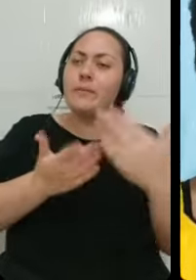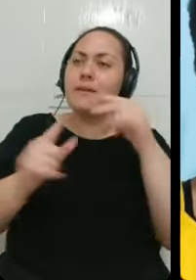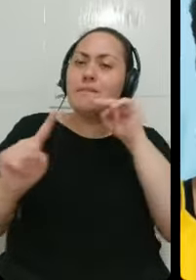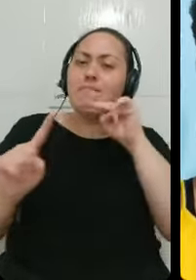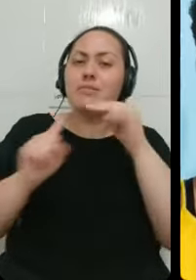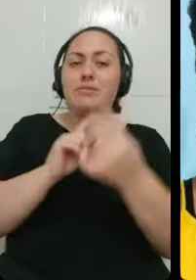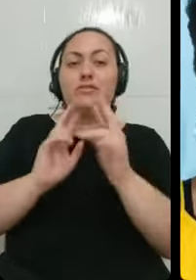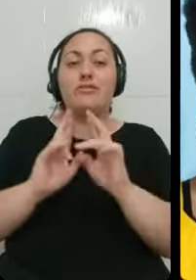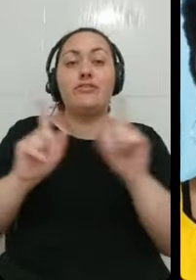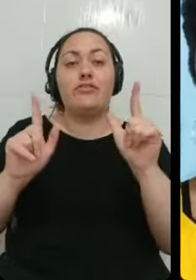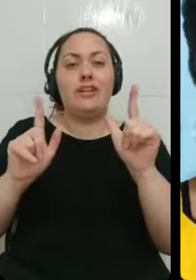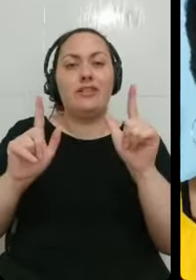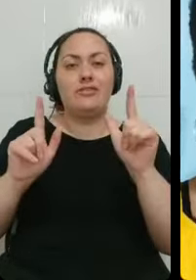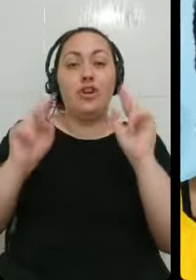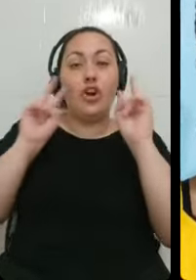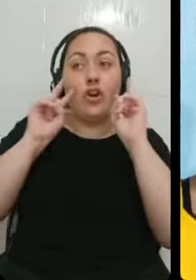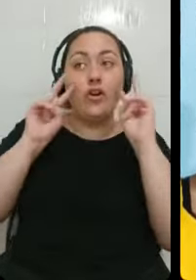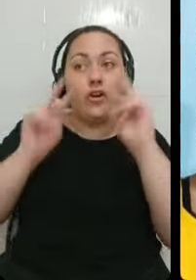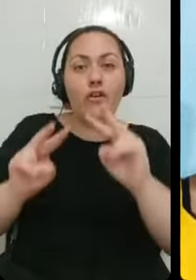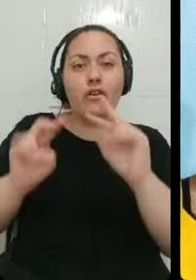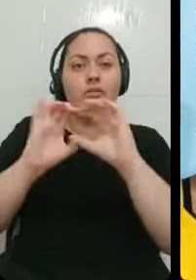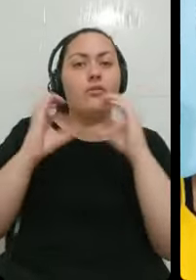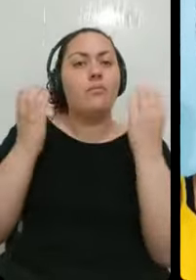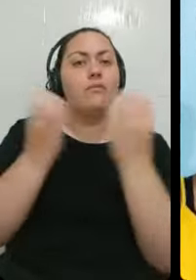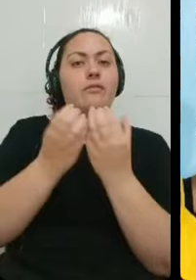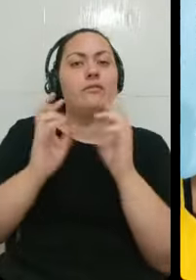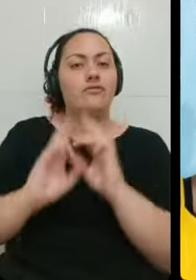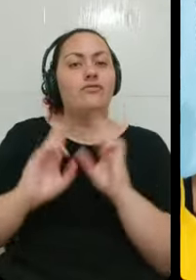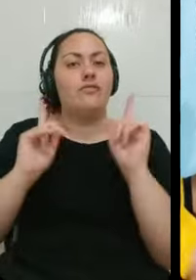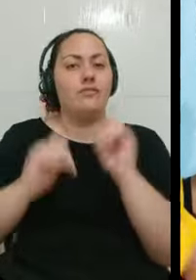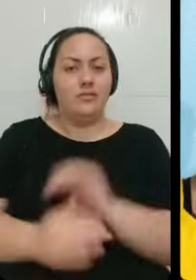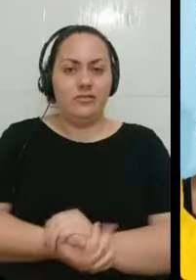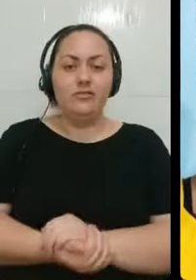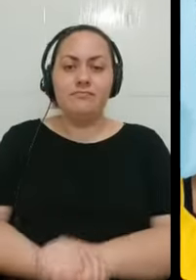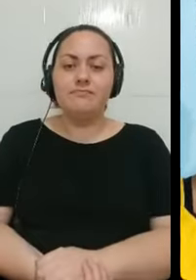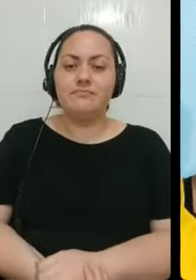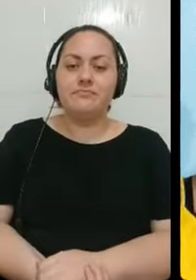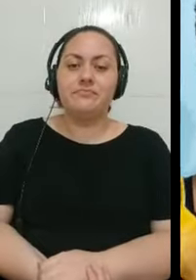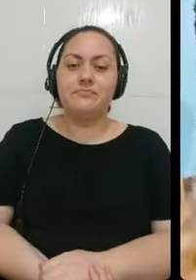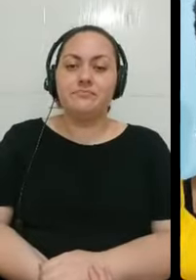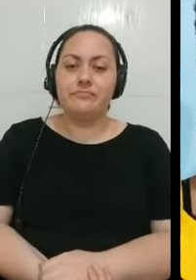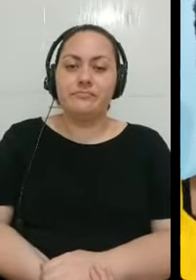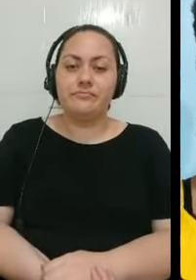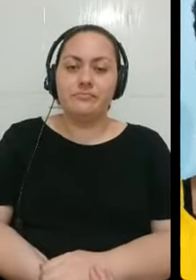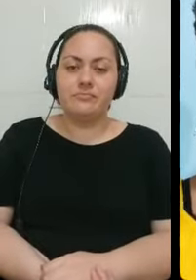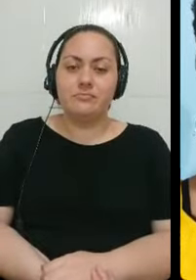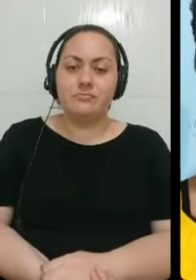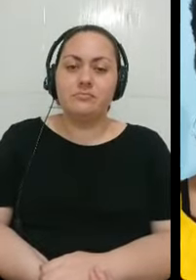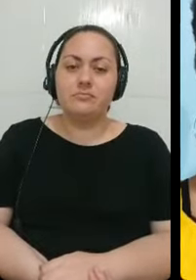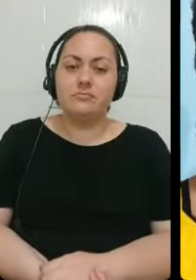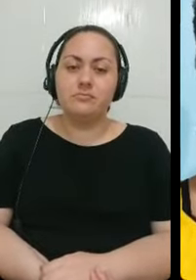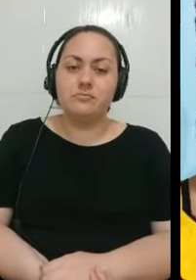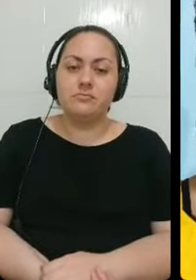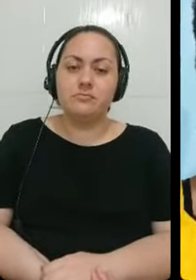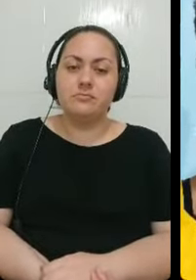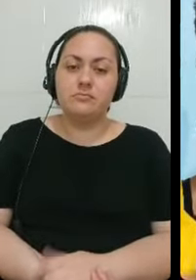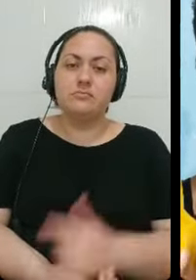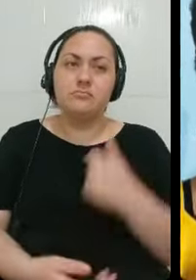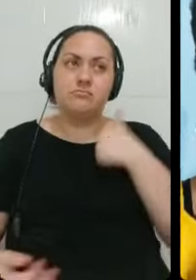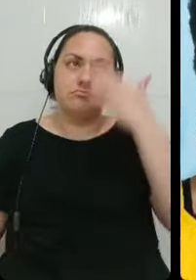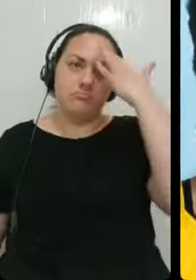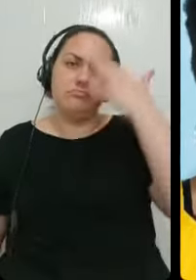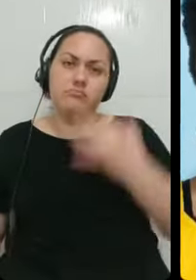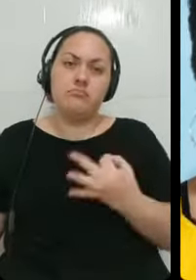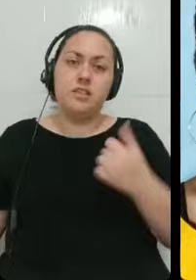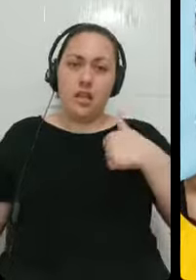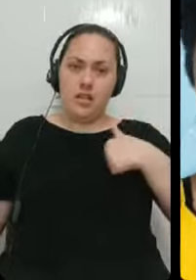para a comunidade, sabe? De entender que, olha, apesar de tu estar fazendo ensino superior, tu não sabe de